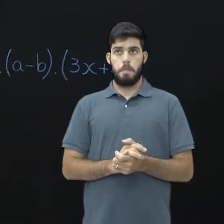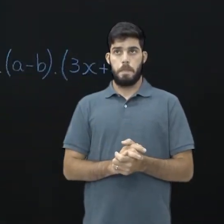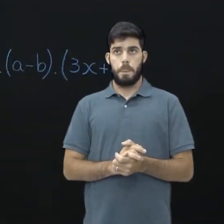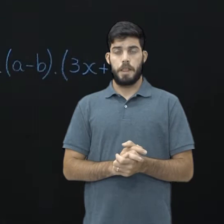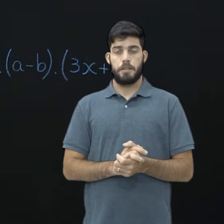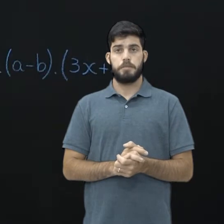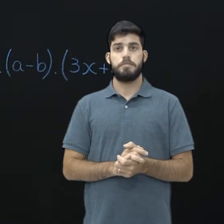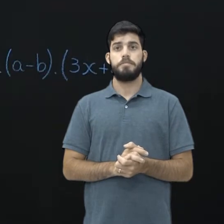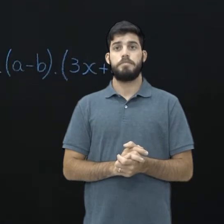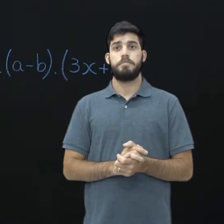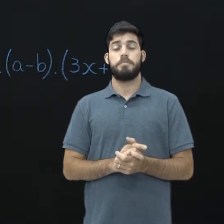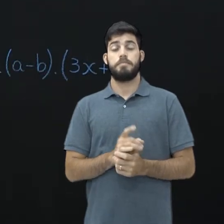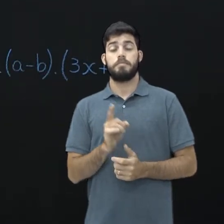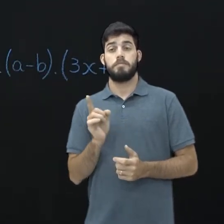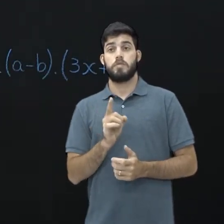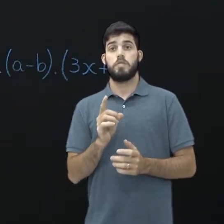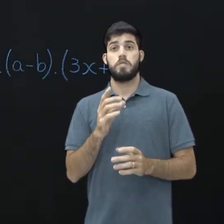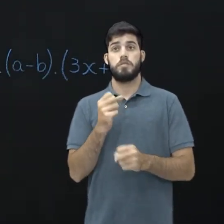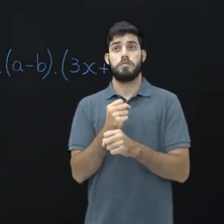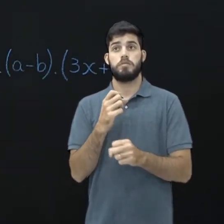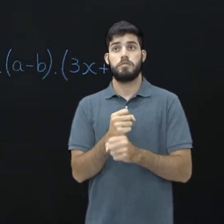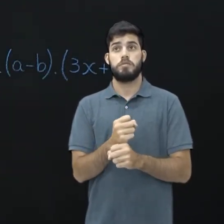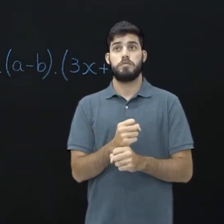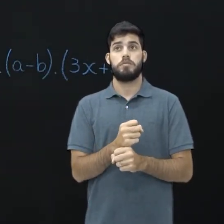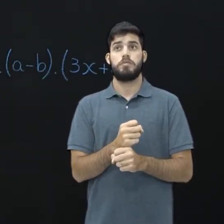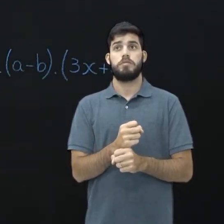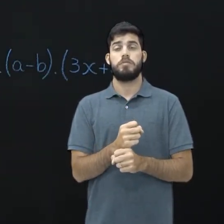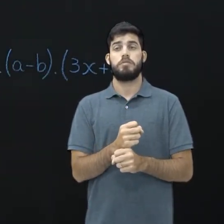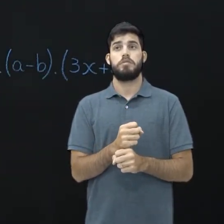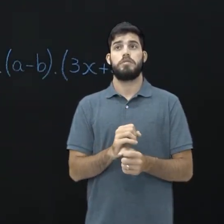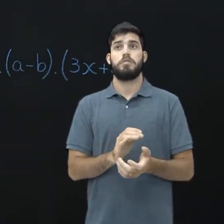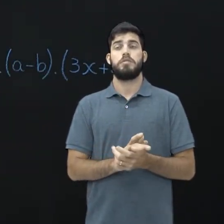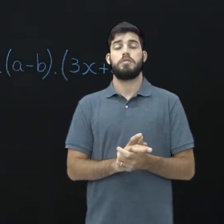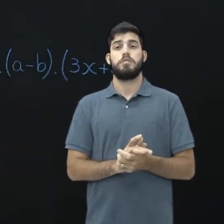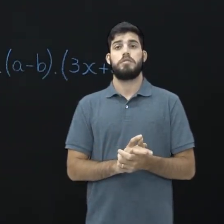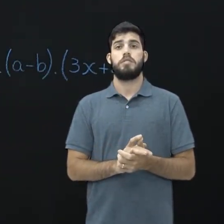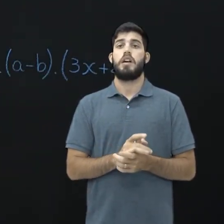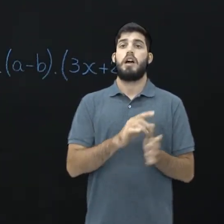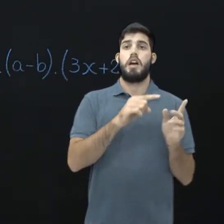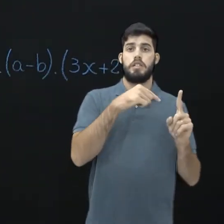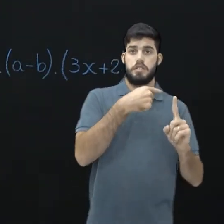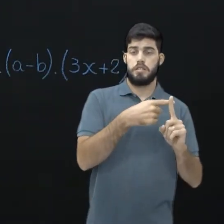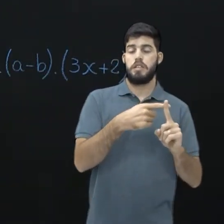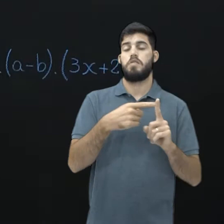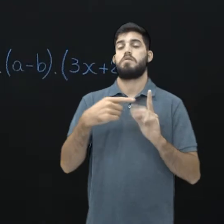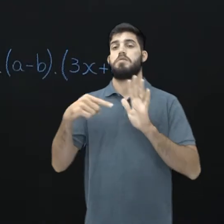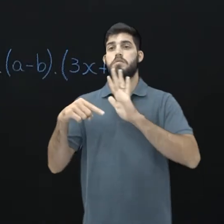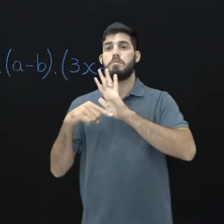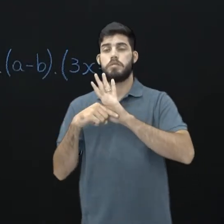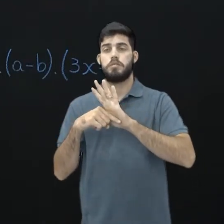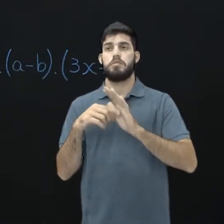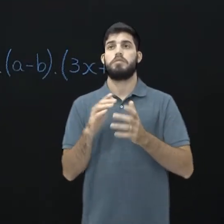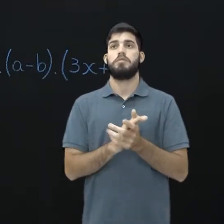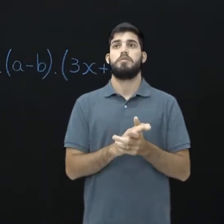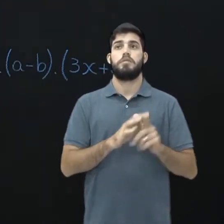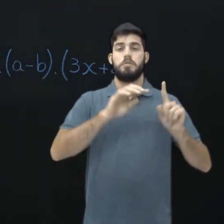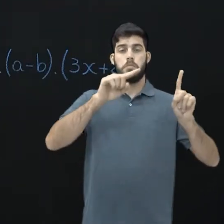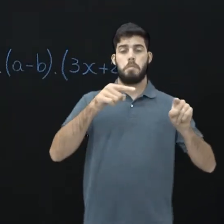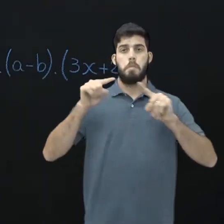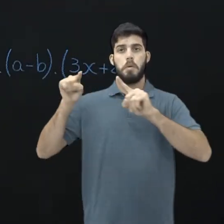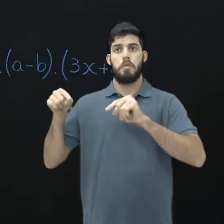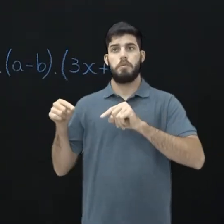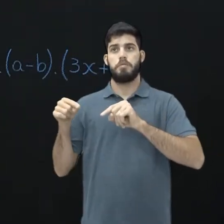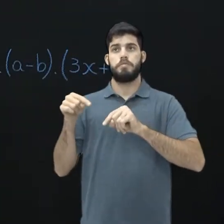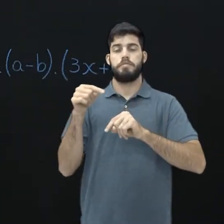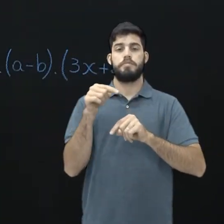cada um deles e esses resultados você irá colocá-los em adição e subtração, entre parênteses, e entre